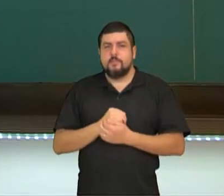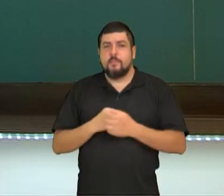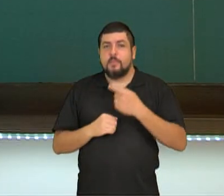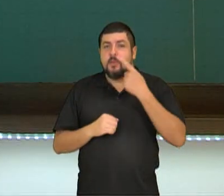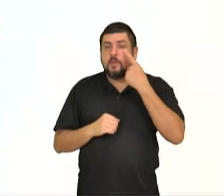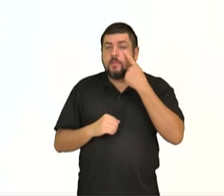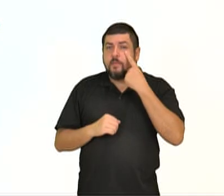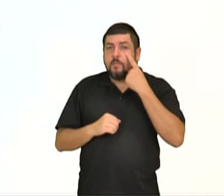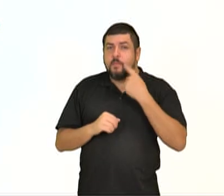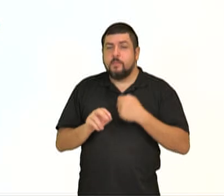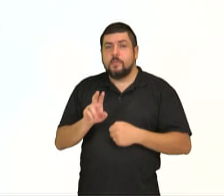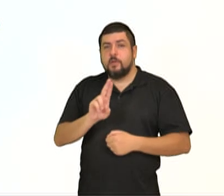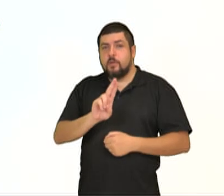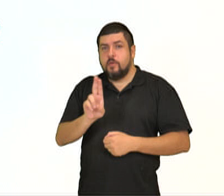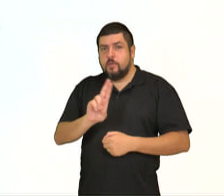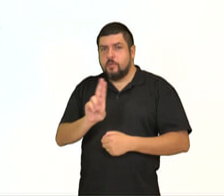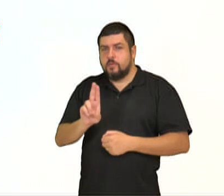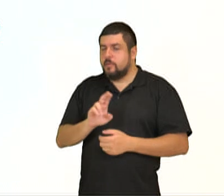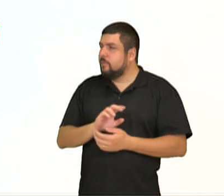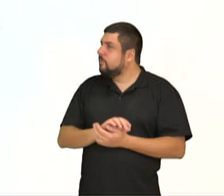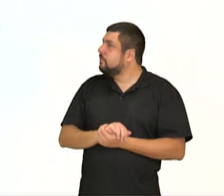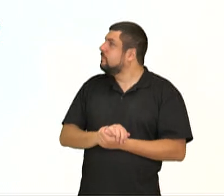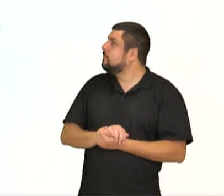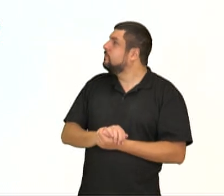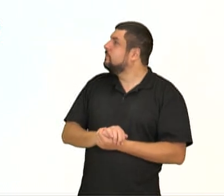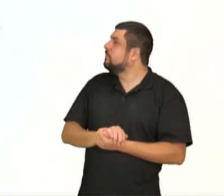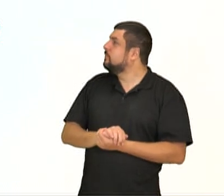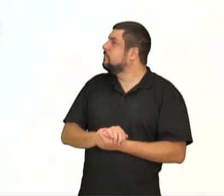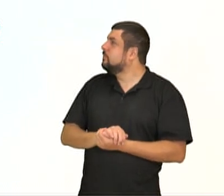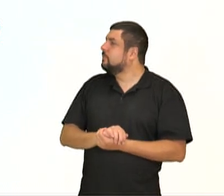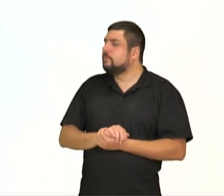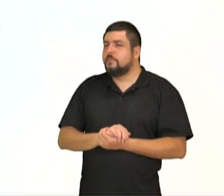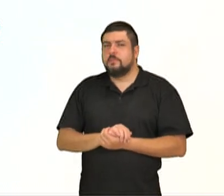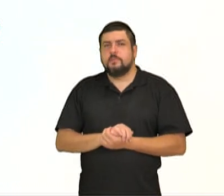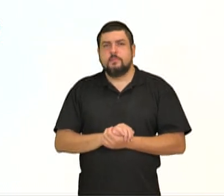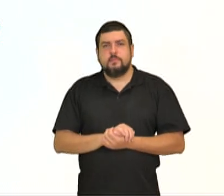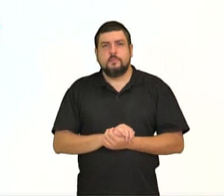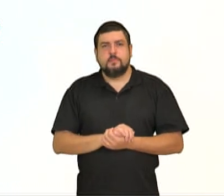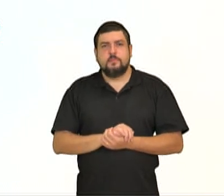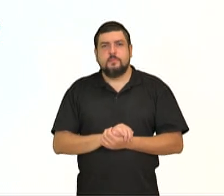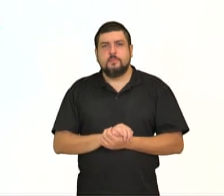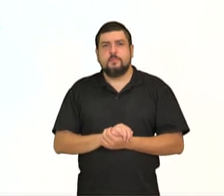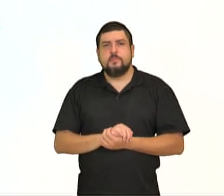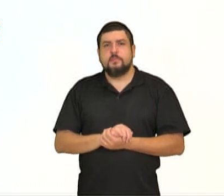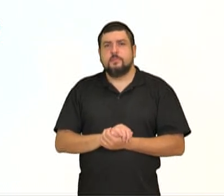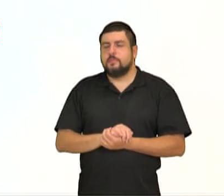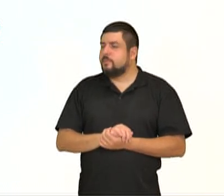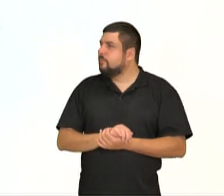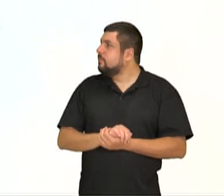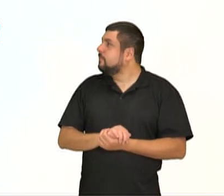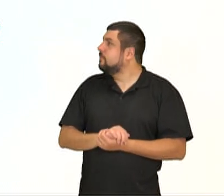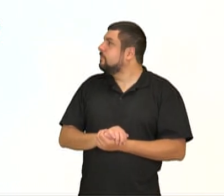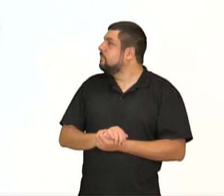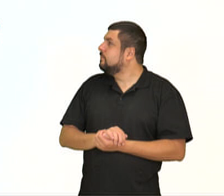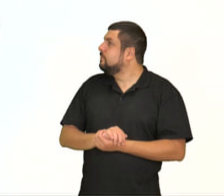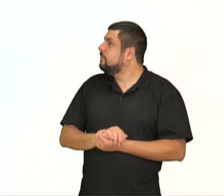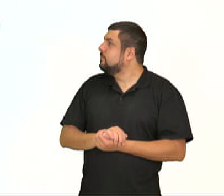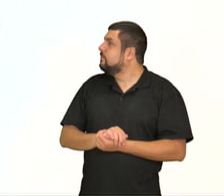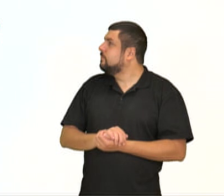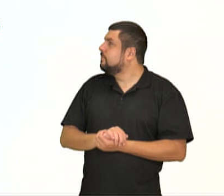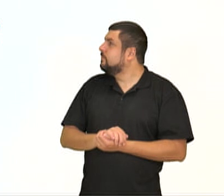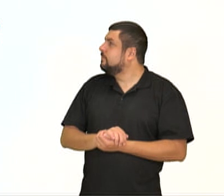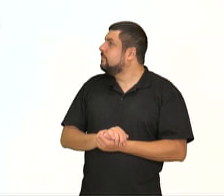1, as cavidades nasais, né? A entrada do ar. Estrutura 2 estava indicando a boca,